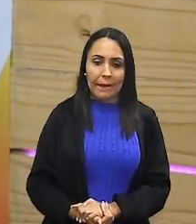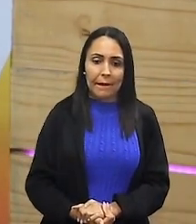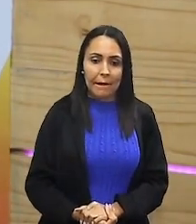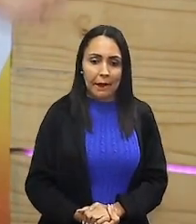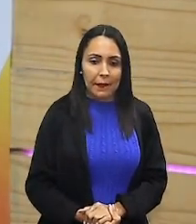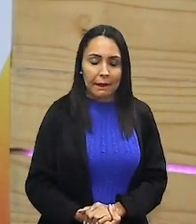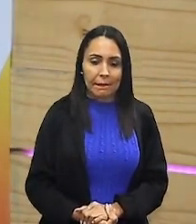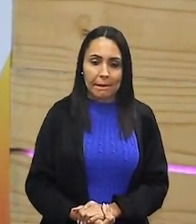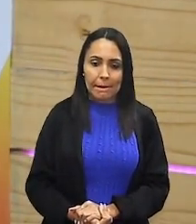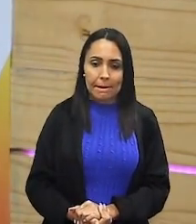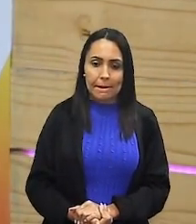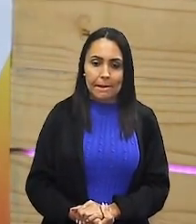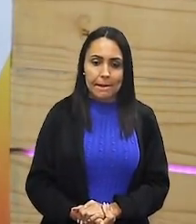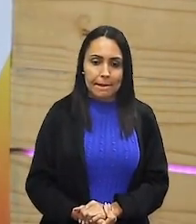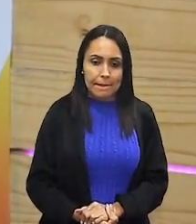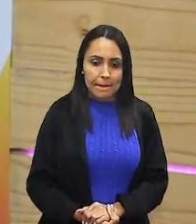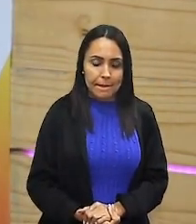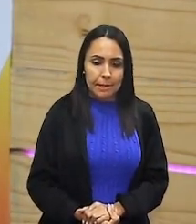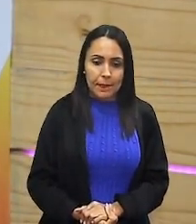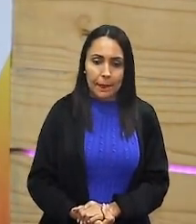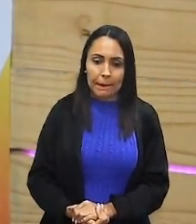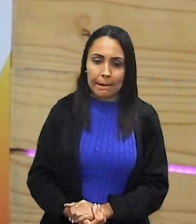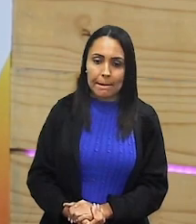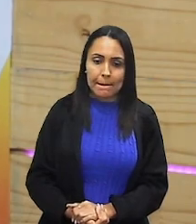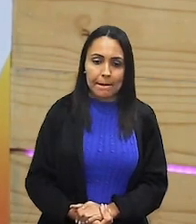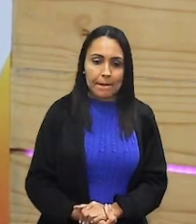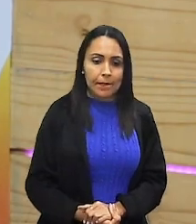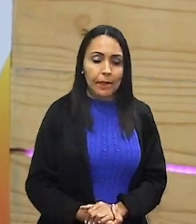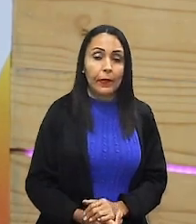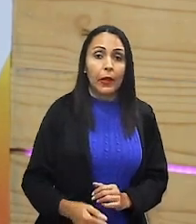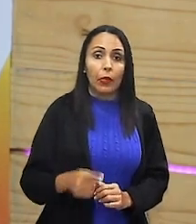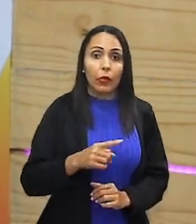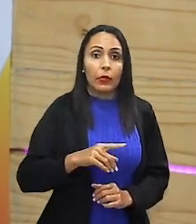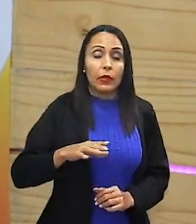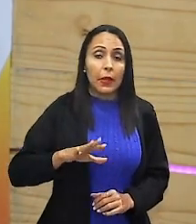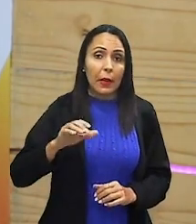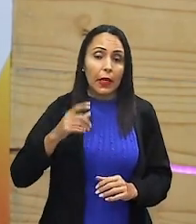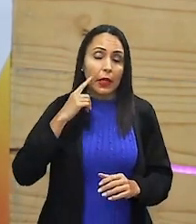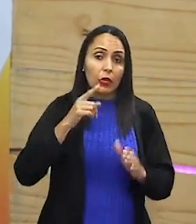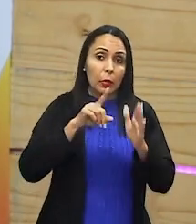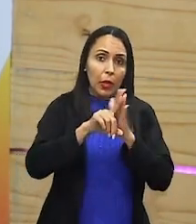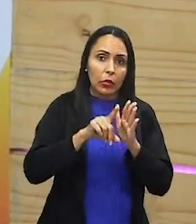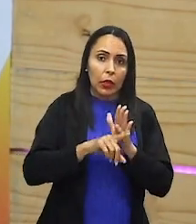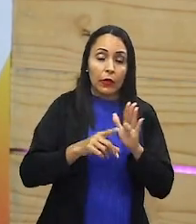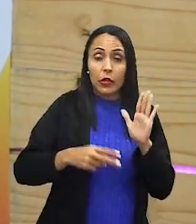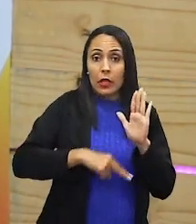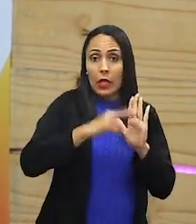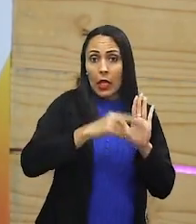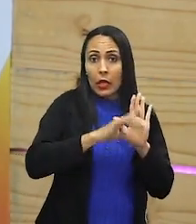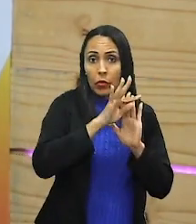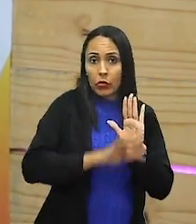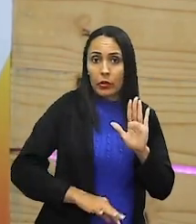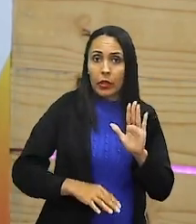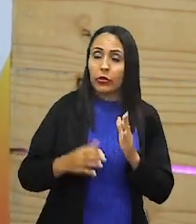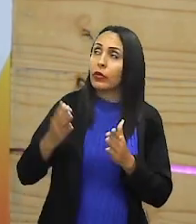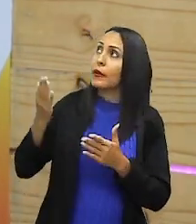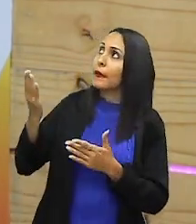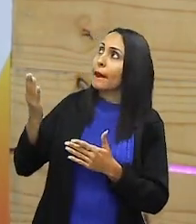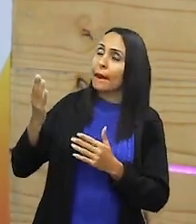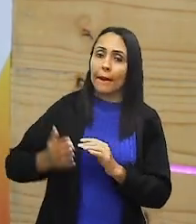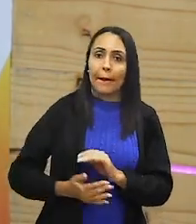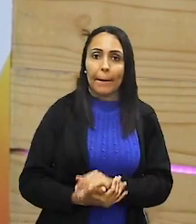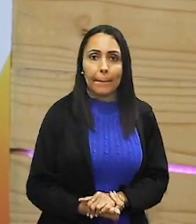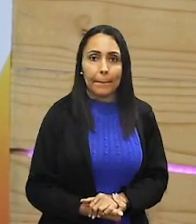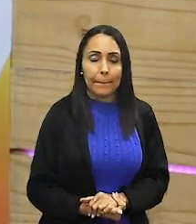junta tudo numa palavra só. Núcleo capsídeo. E quando vocês pegarem isso nas questões, se você estiver lendo num texto, o núcleo capsídeo do vírus, vai